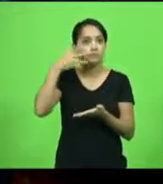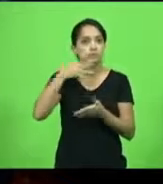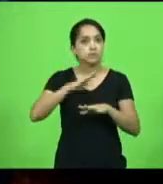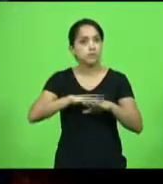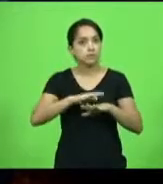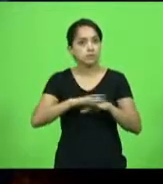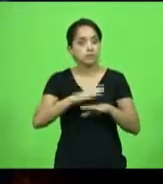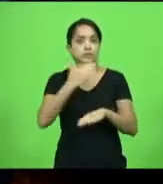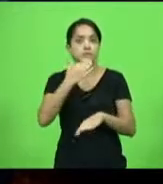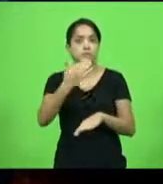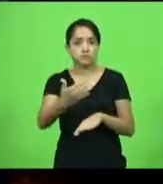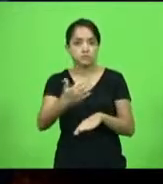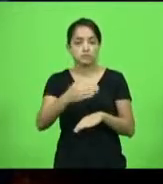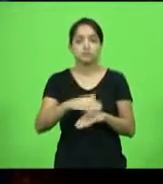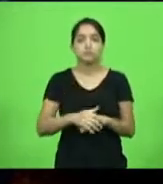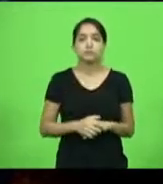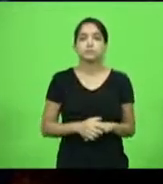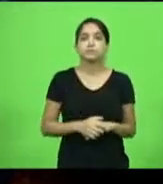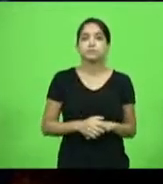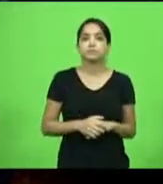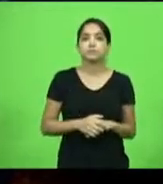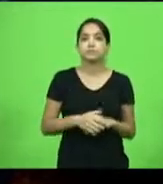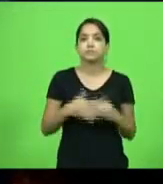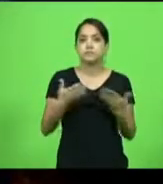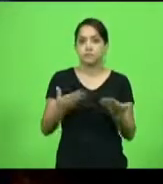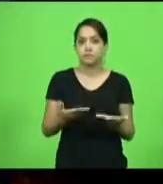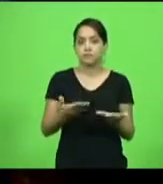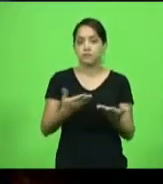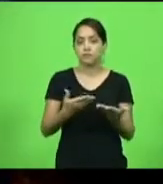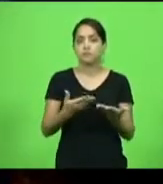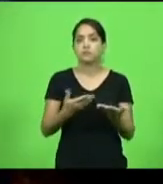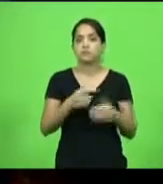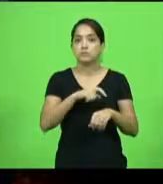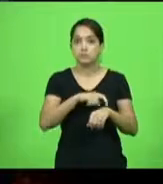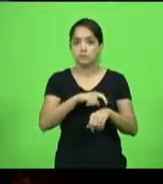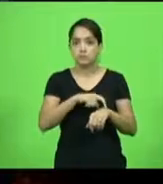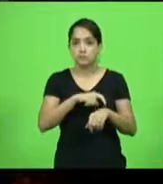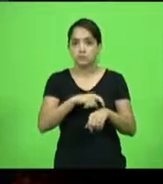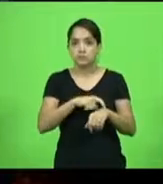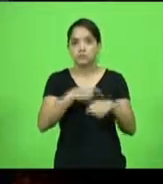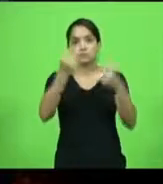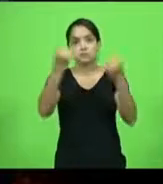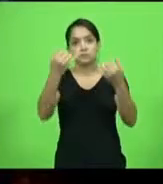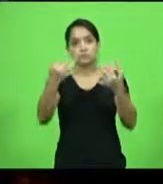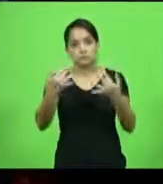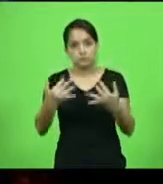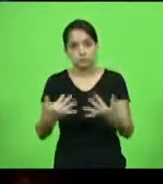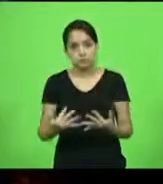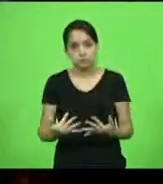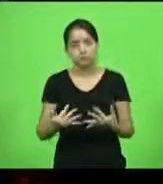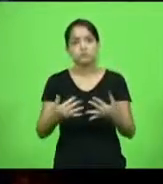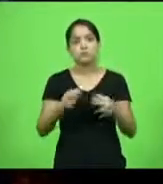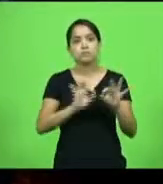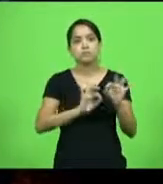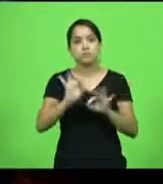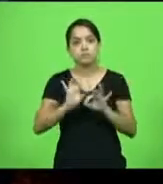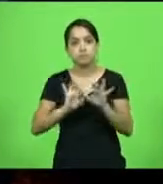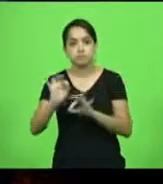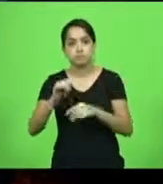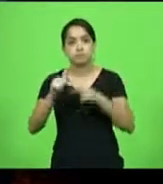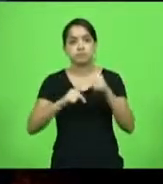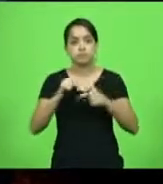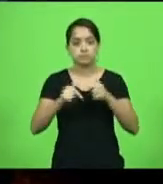autor do requerimento da sessão. Na oportunidade, o senhor presidente discorreu sobre a metodologia dos trabalhos e, na